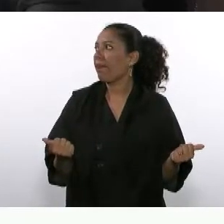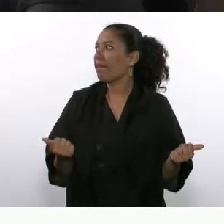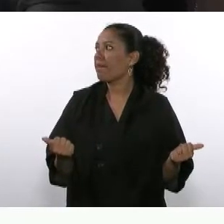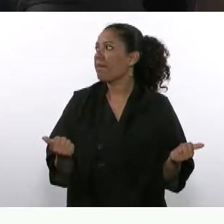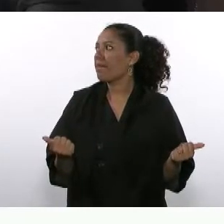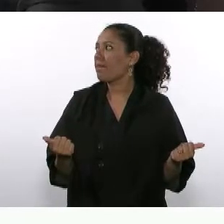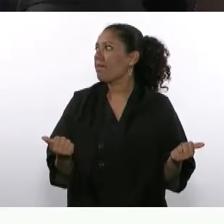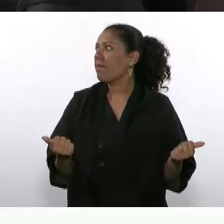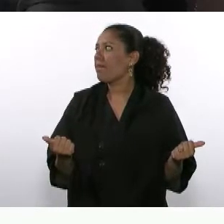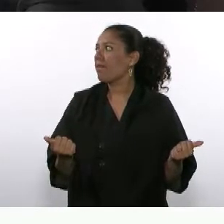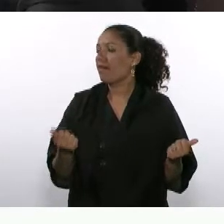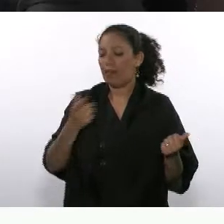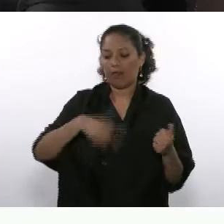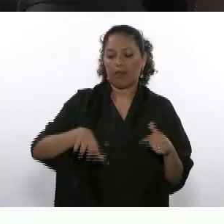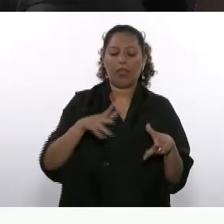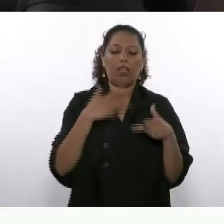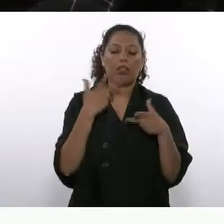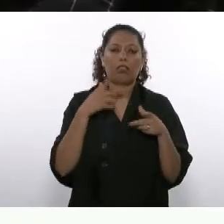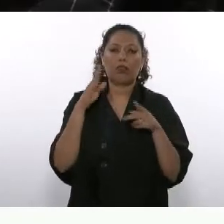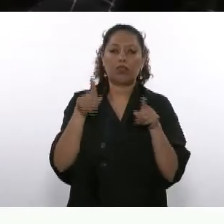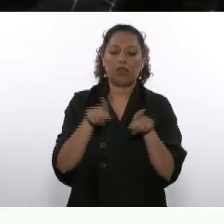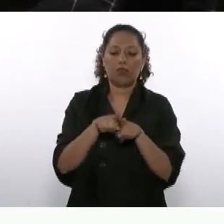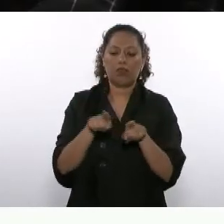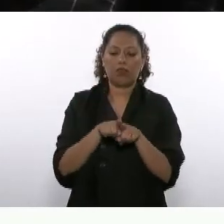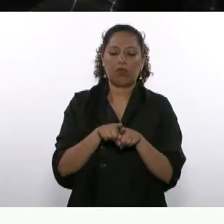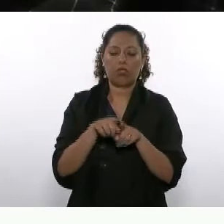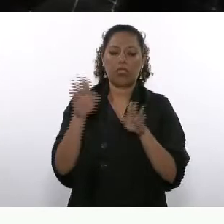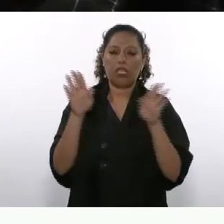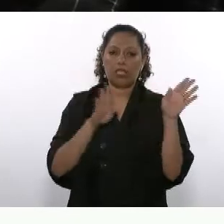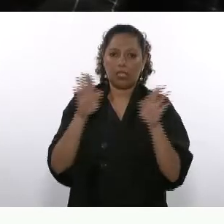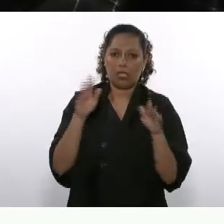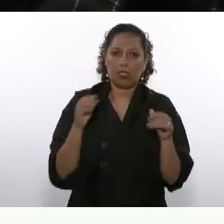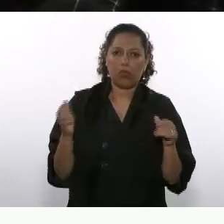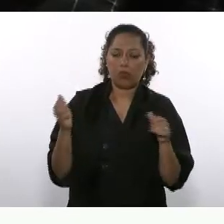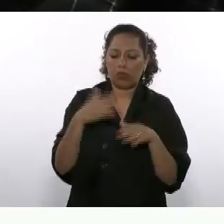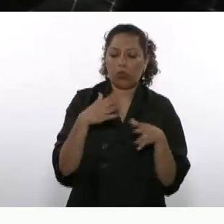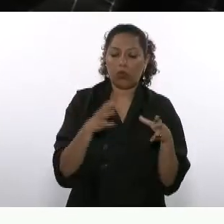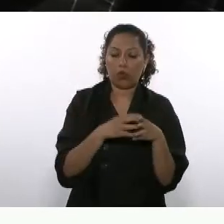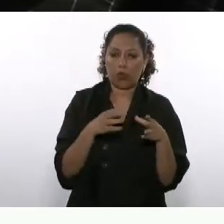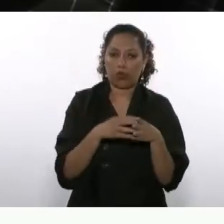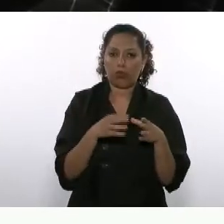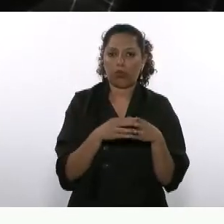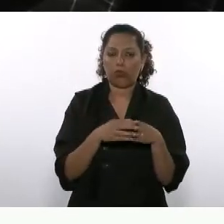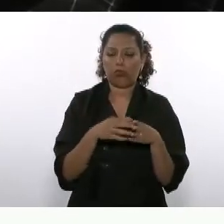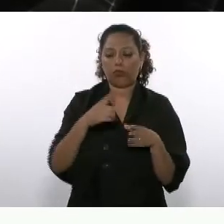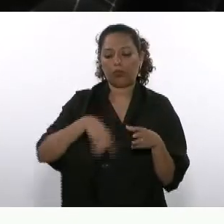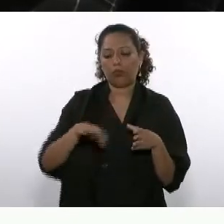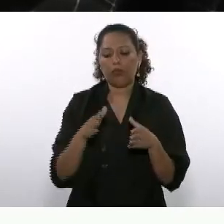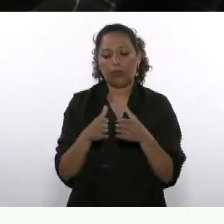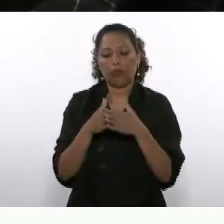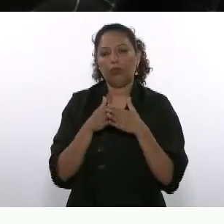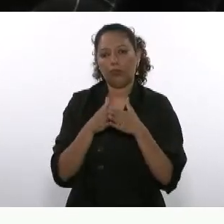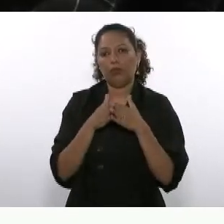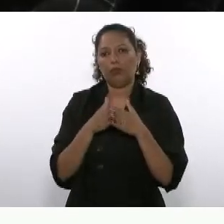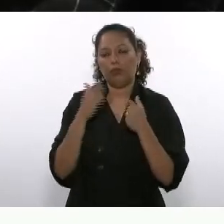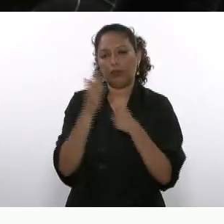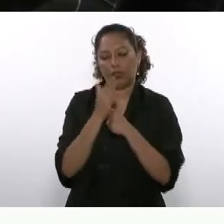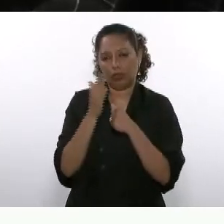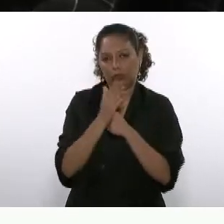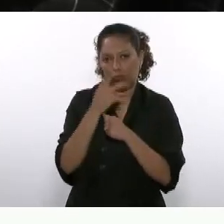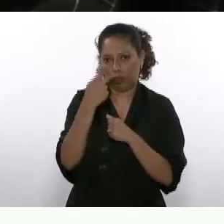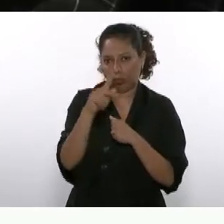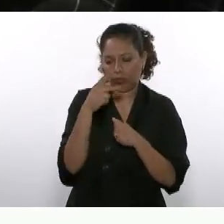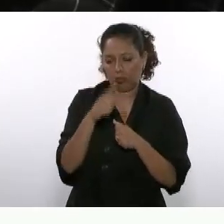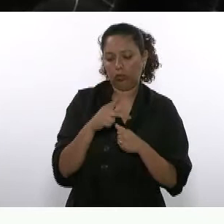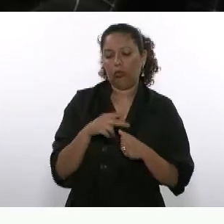Afirmar que a gente vai fazer a licitação agora para 300 núcleos e a gente conta com a colaboração do senhor. Do